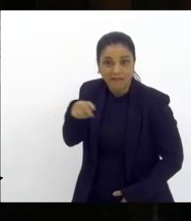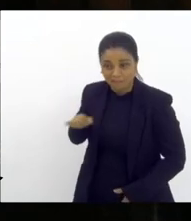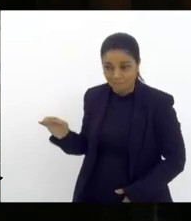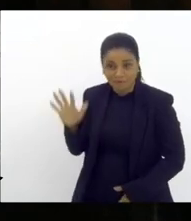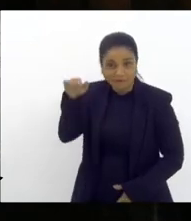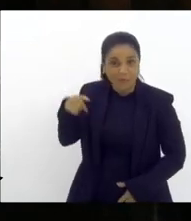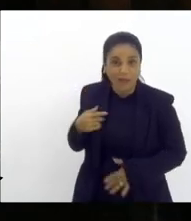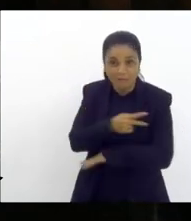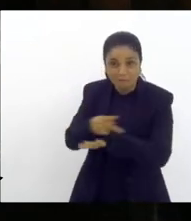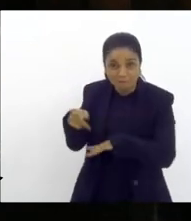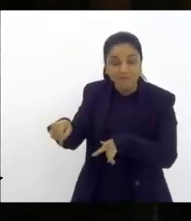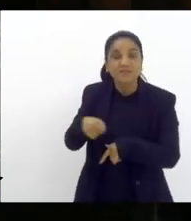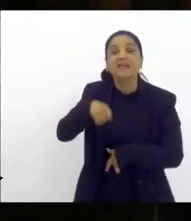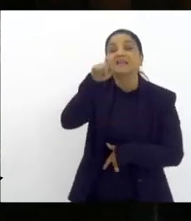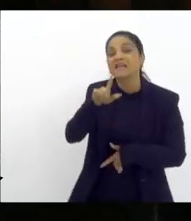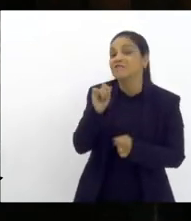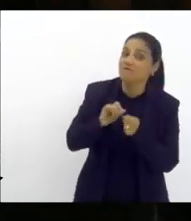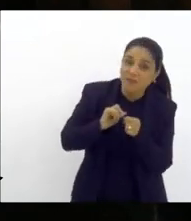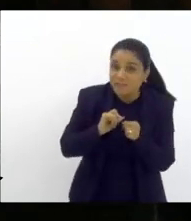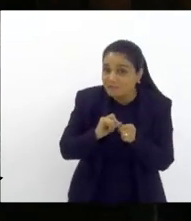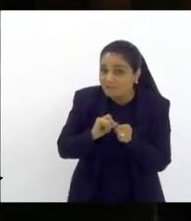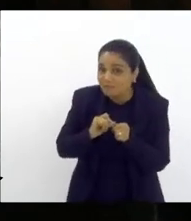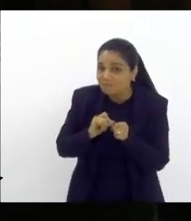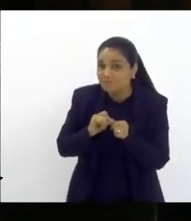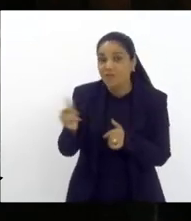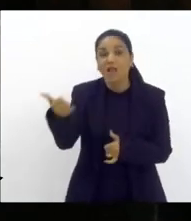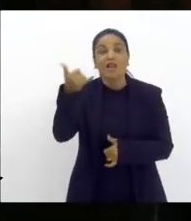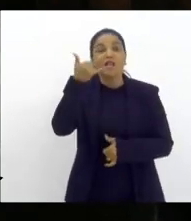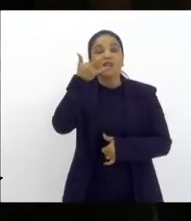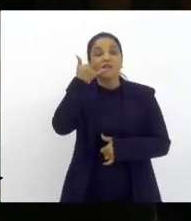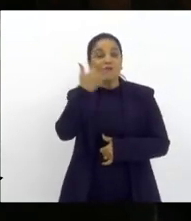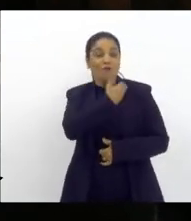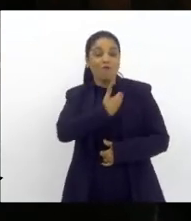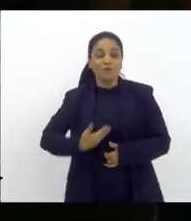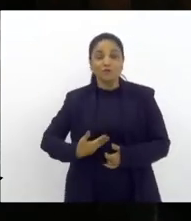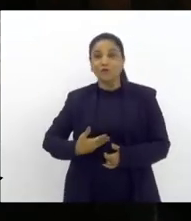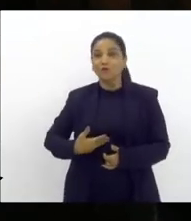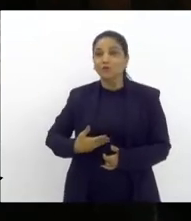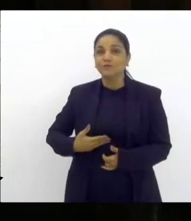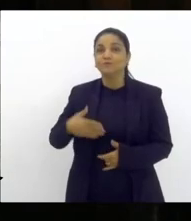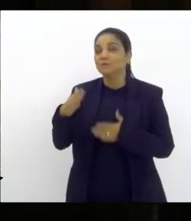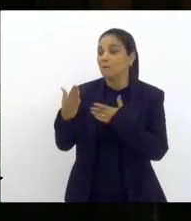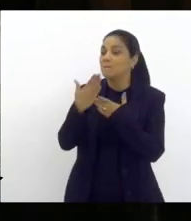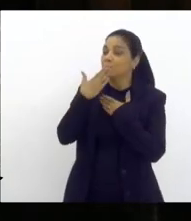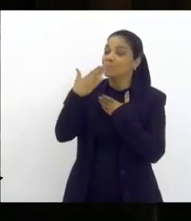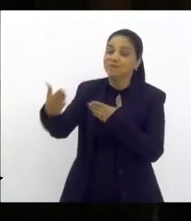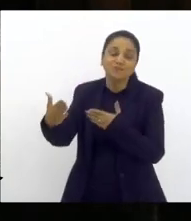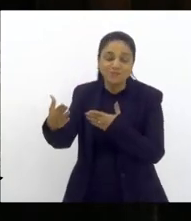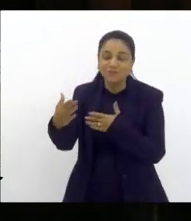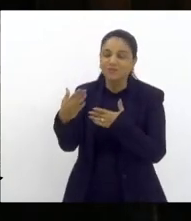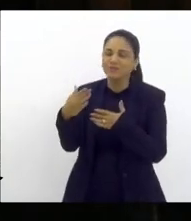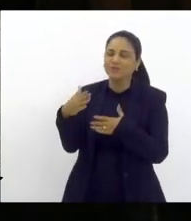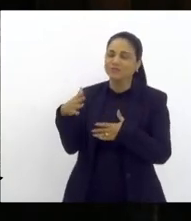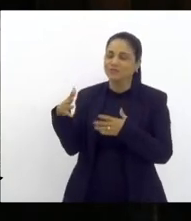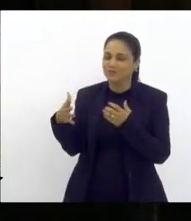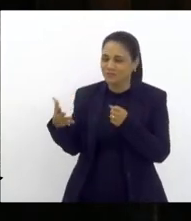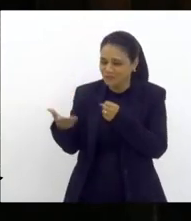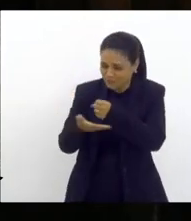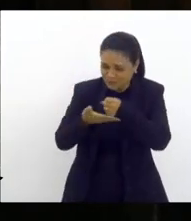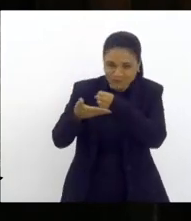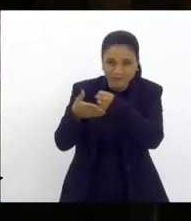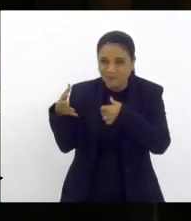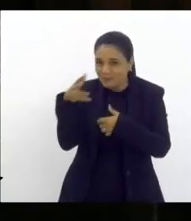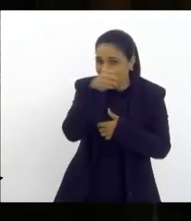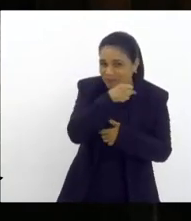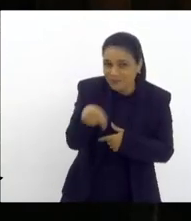e sabe o que ela fez Deputado ligou para o governador pedindo socorro eu não ligou para o Batman não ligou para o homem-aranha não